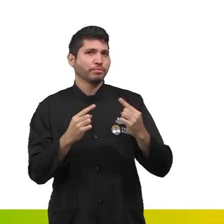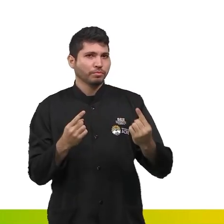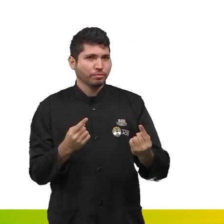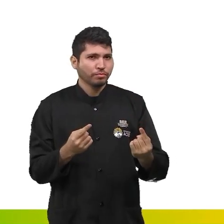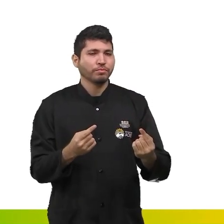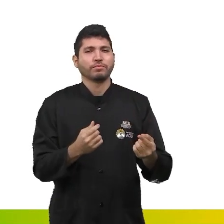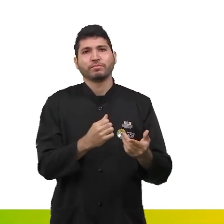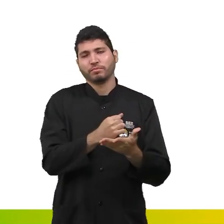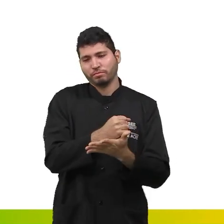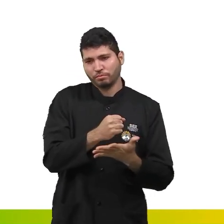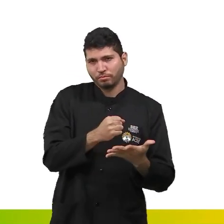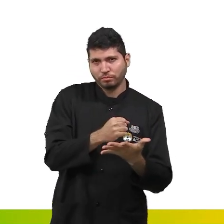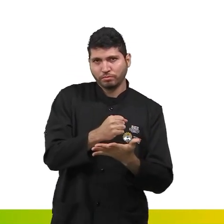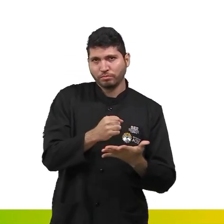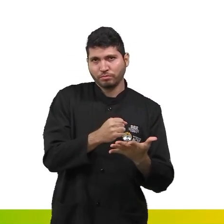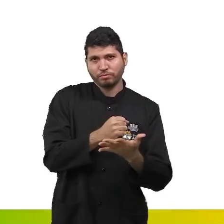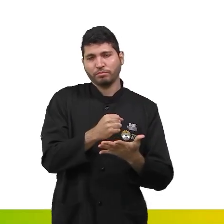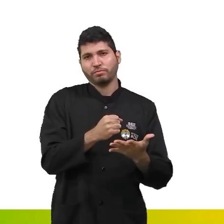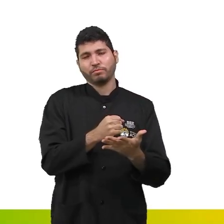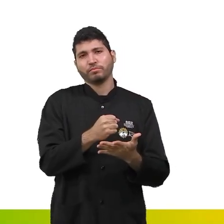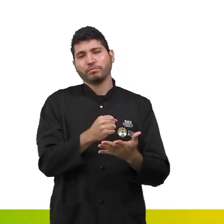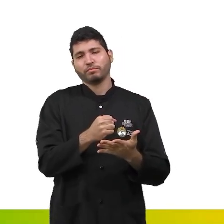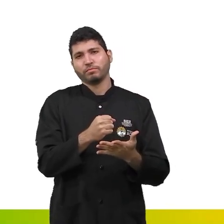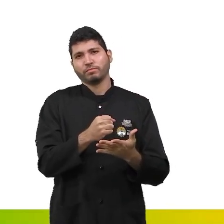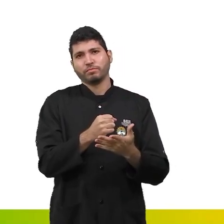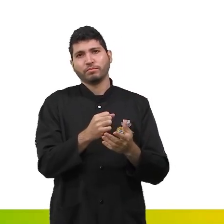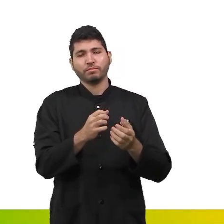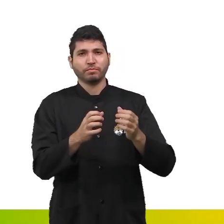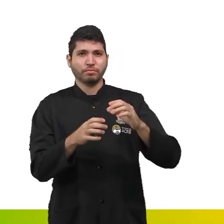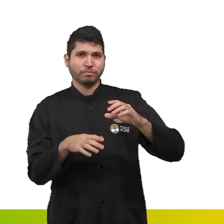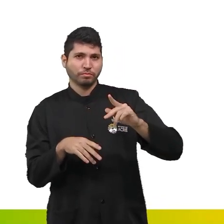estabelece como uma civilização,